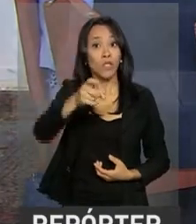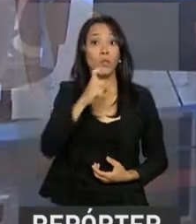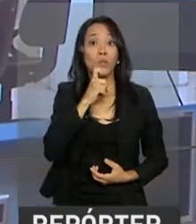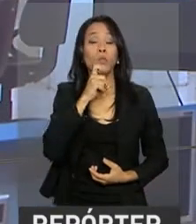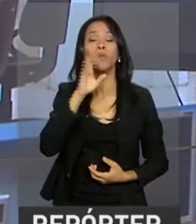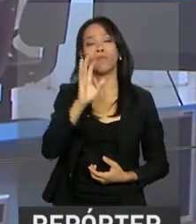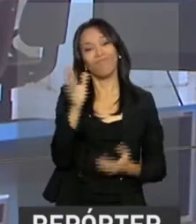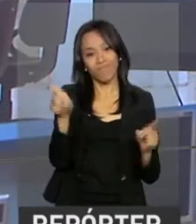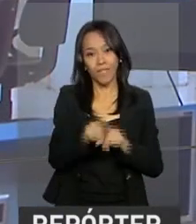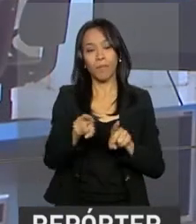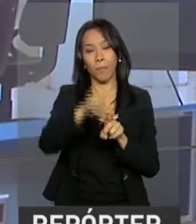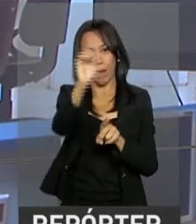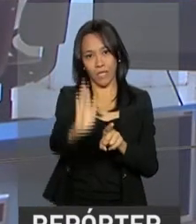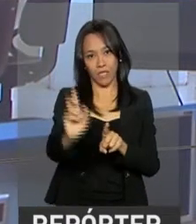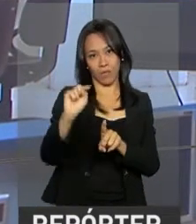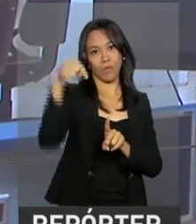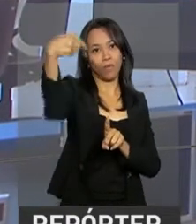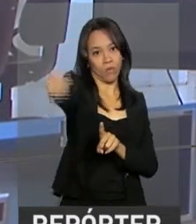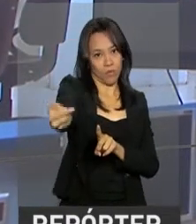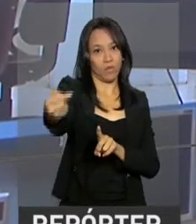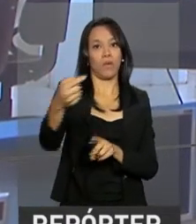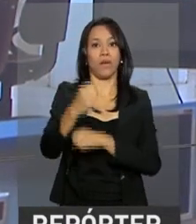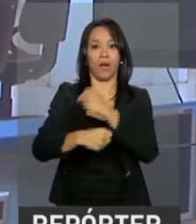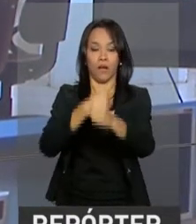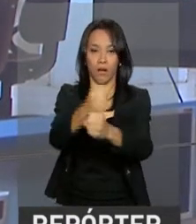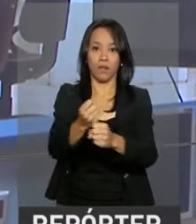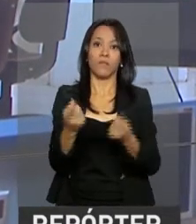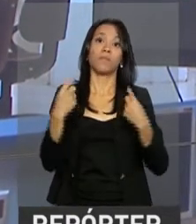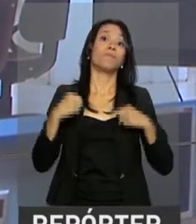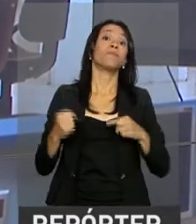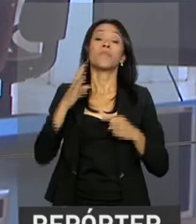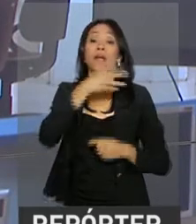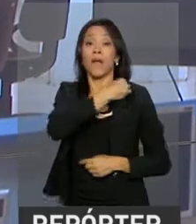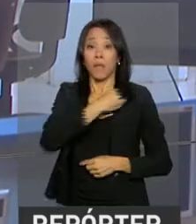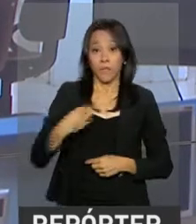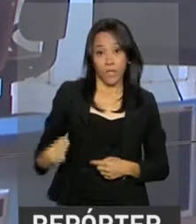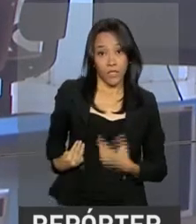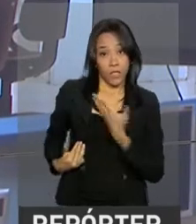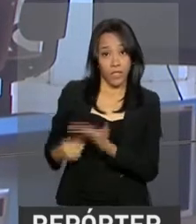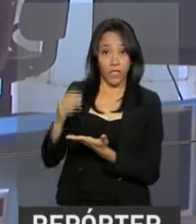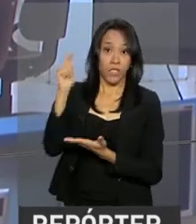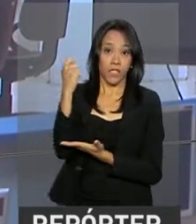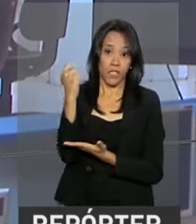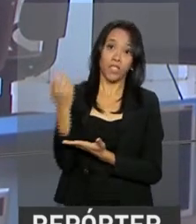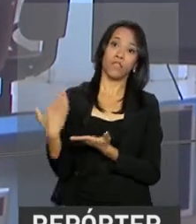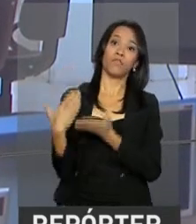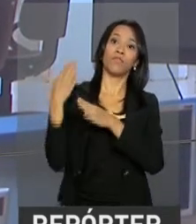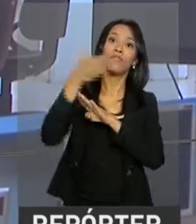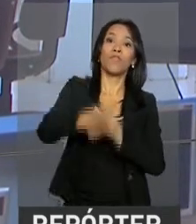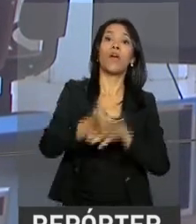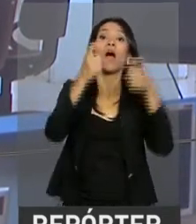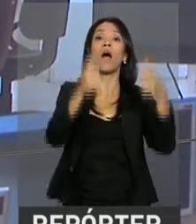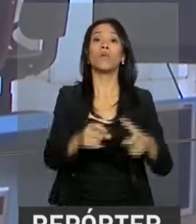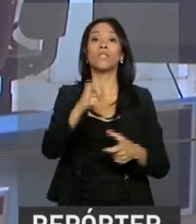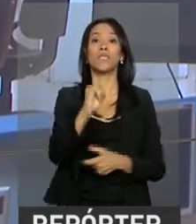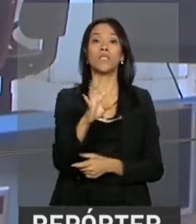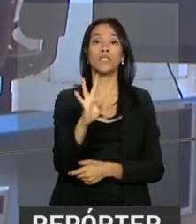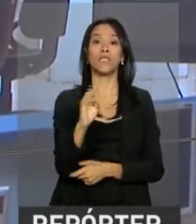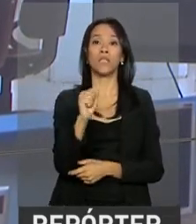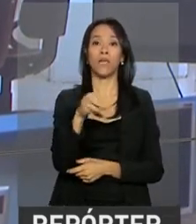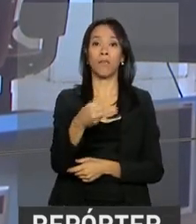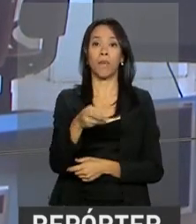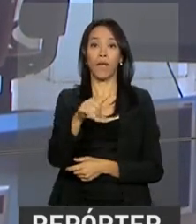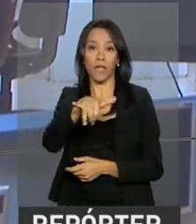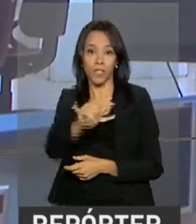vem depois da reunião com o presidente temer a ministra argentina seguiu para o itamaraty onde fez uma declaração à imprensa